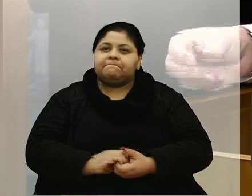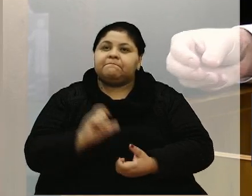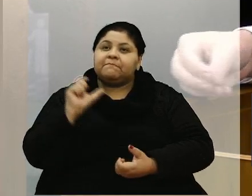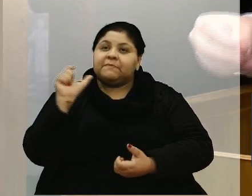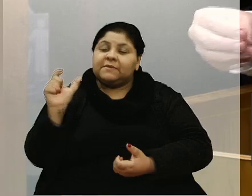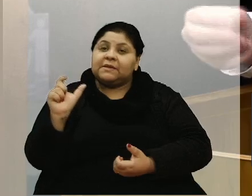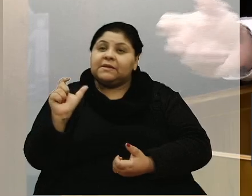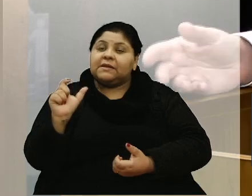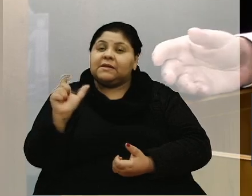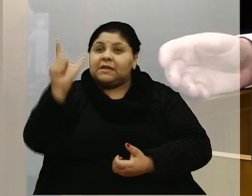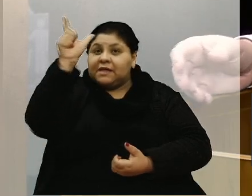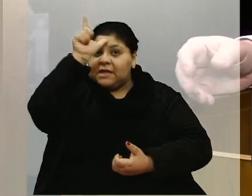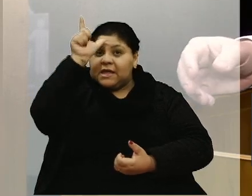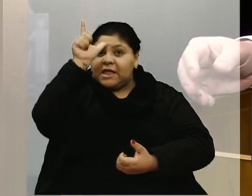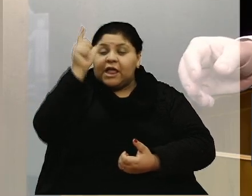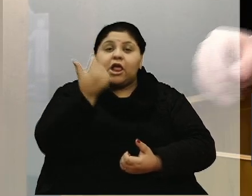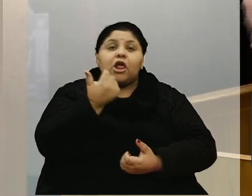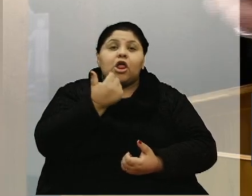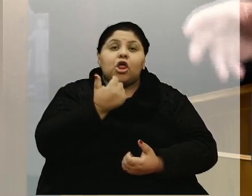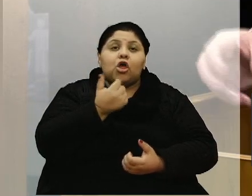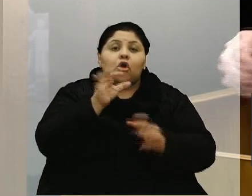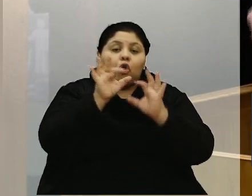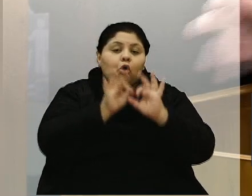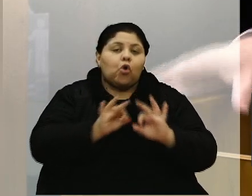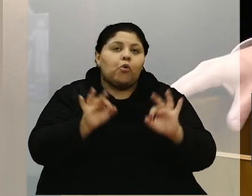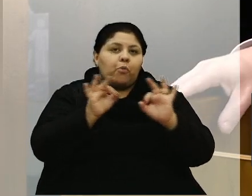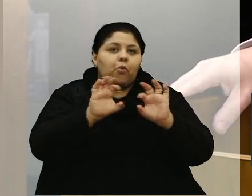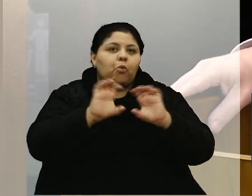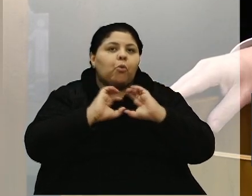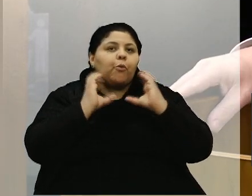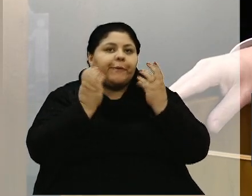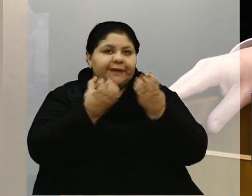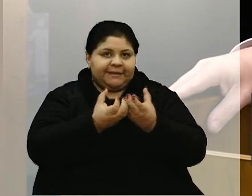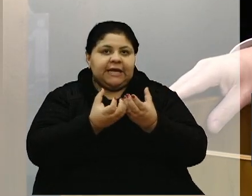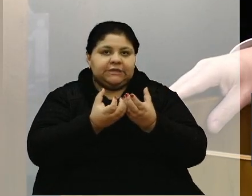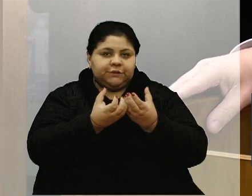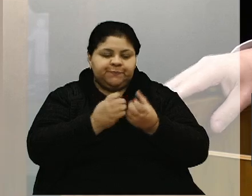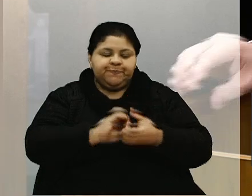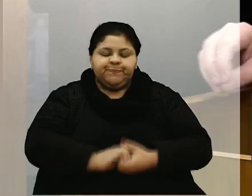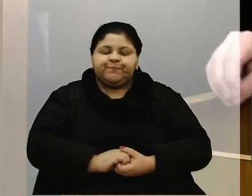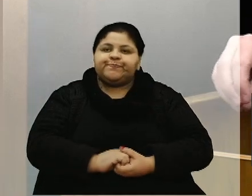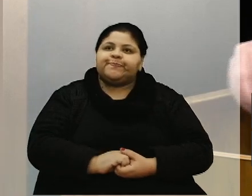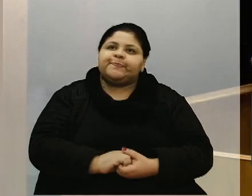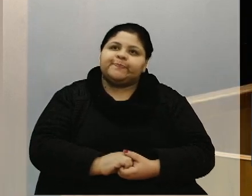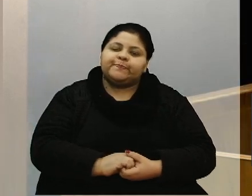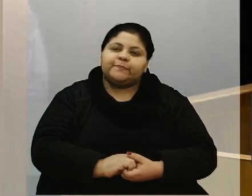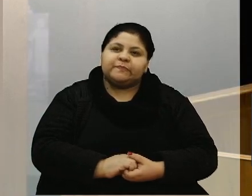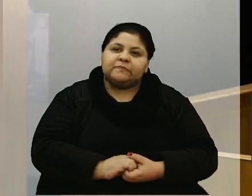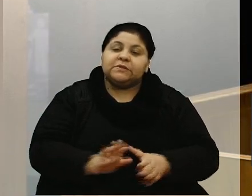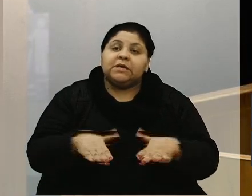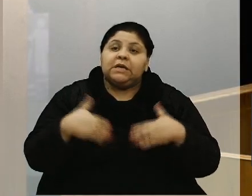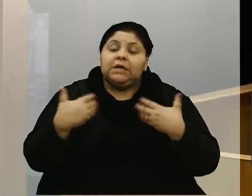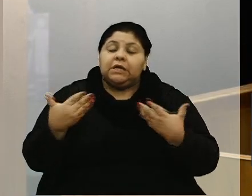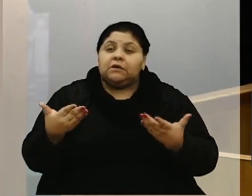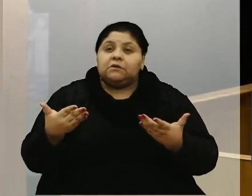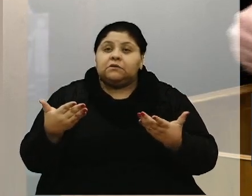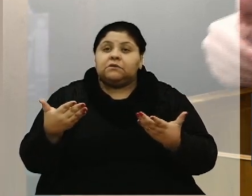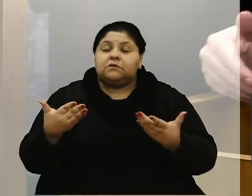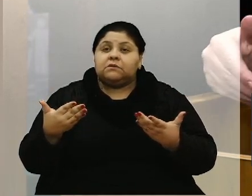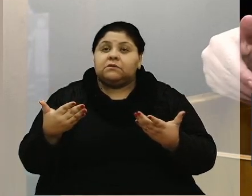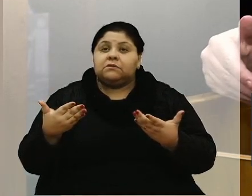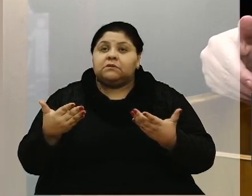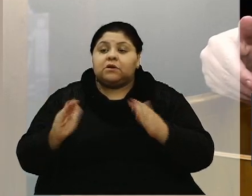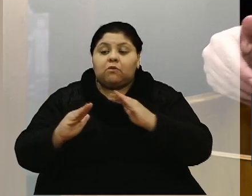dizer comum, comunidade, né? Gemeinschaft, a comunidade, né? Então, eles passaram